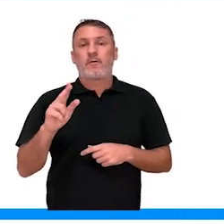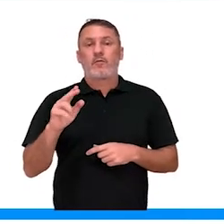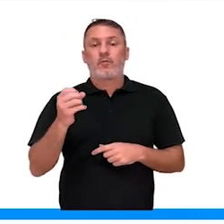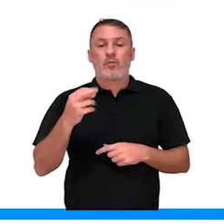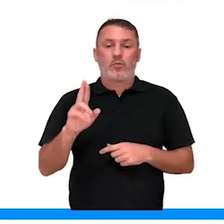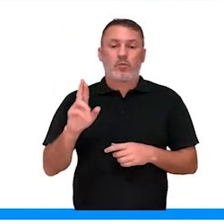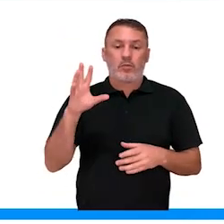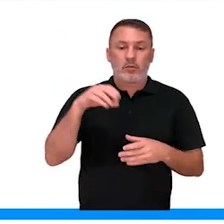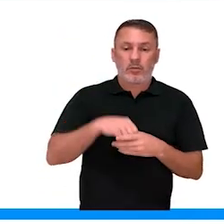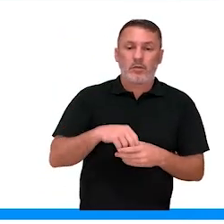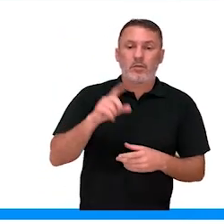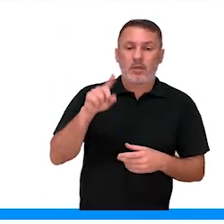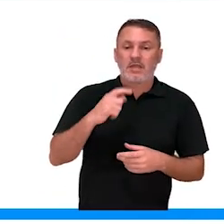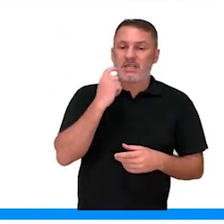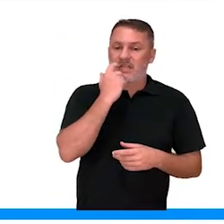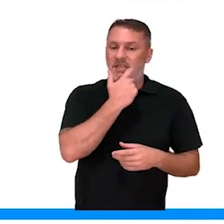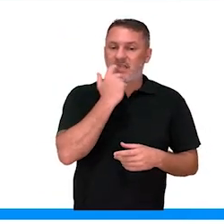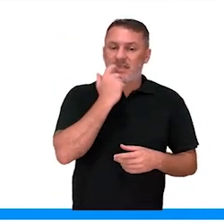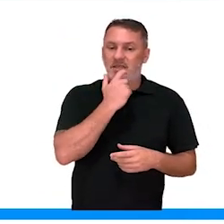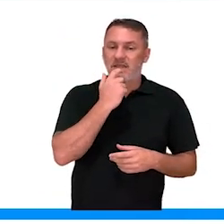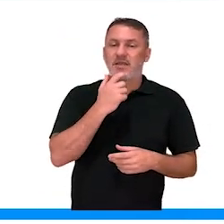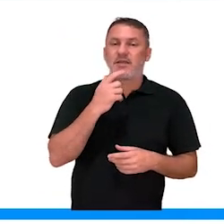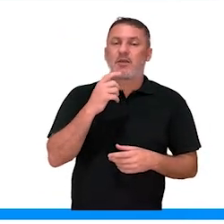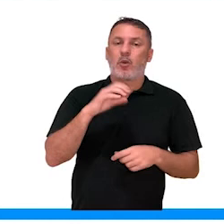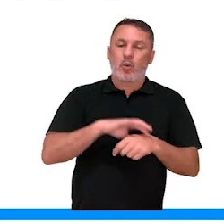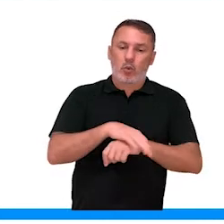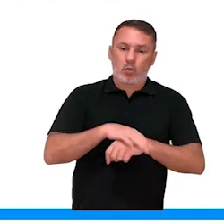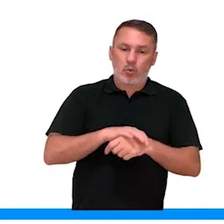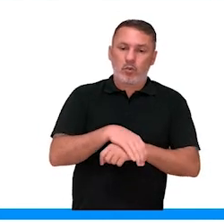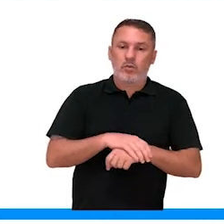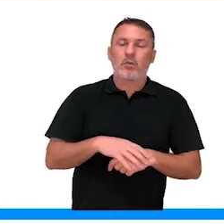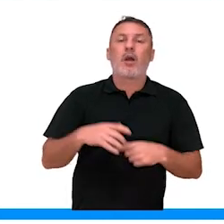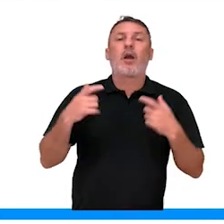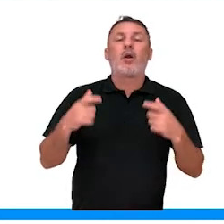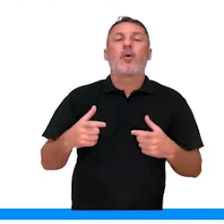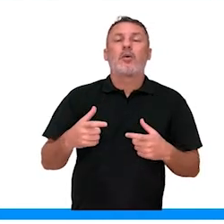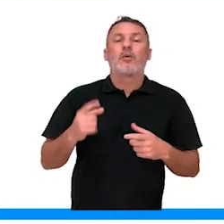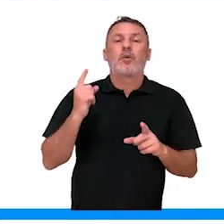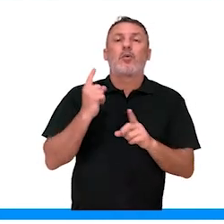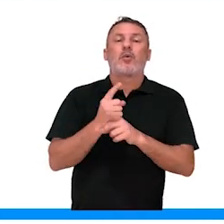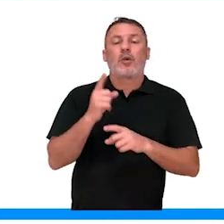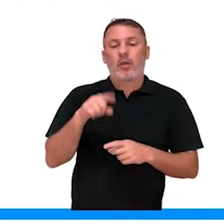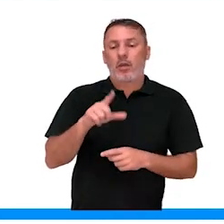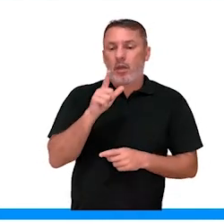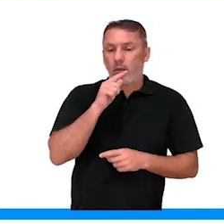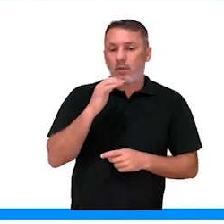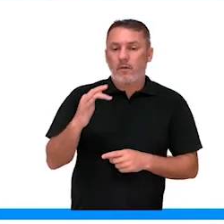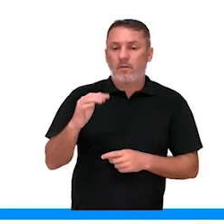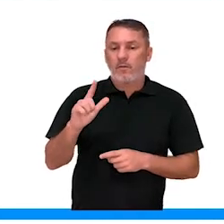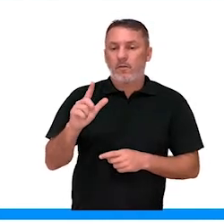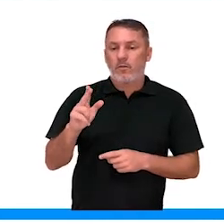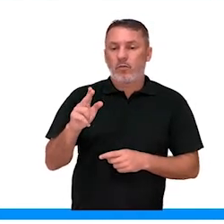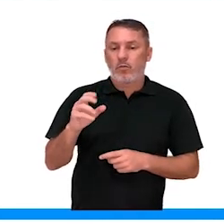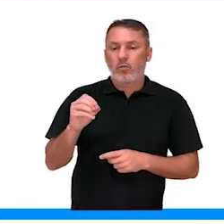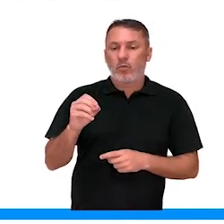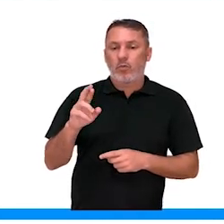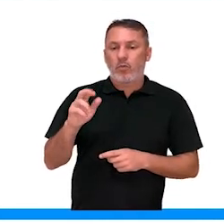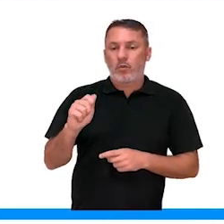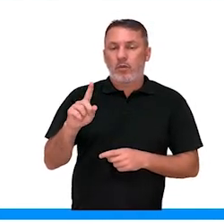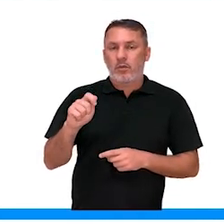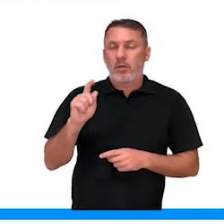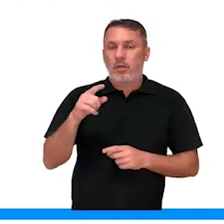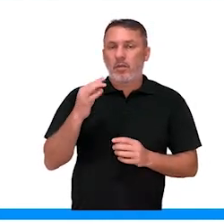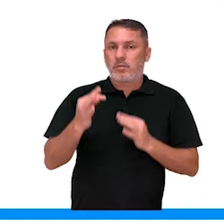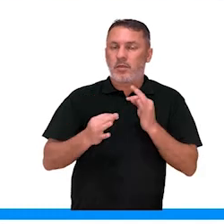flúor. O flúor vai fazer parte da constituição de ossos e dentes. Onde que a gente encontra o flúor? Na água